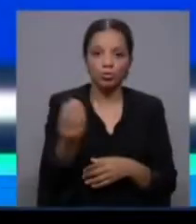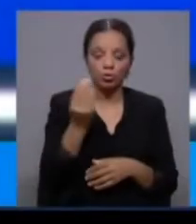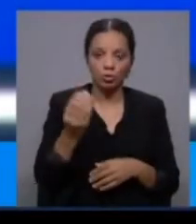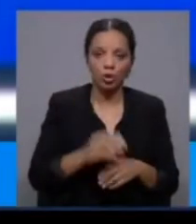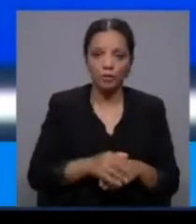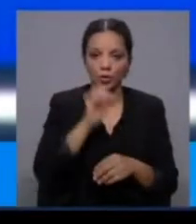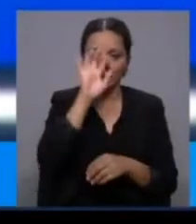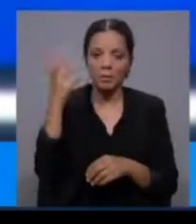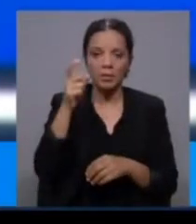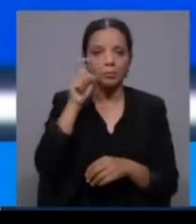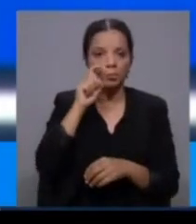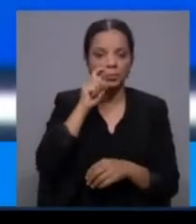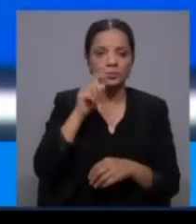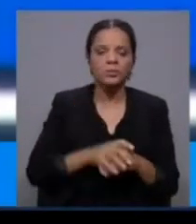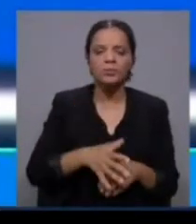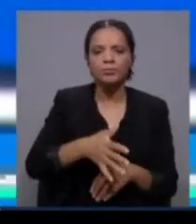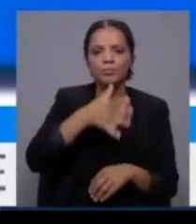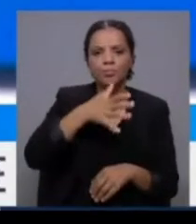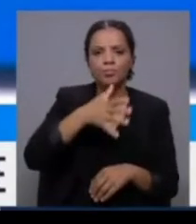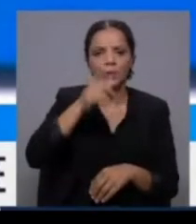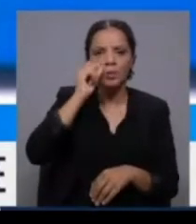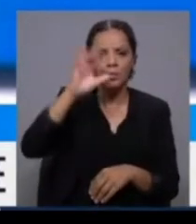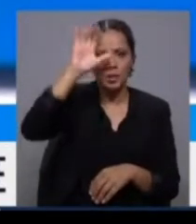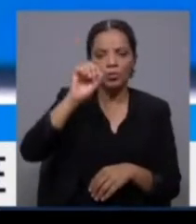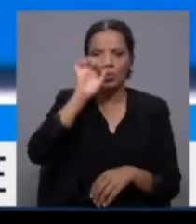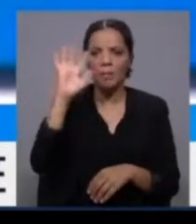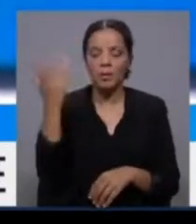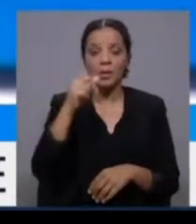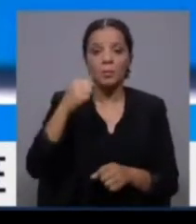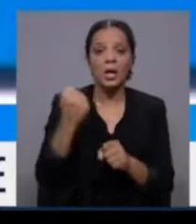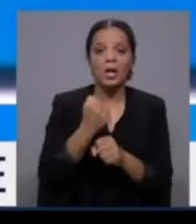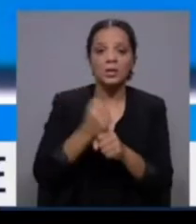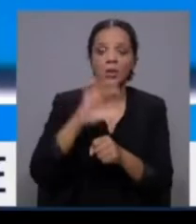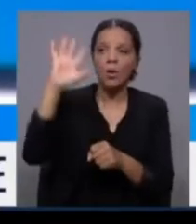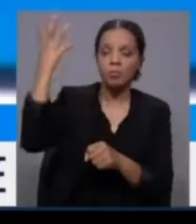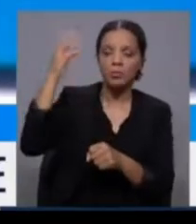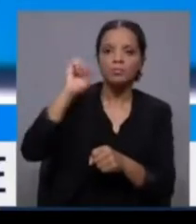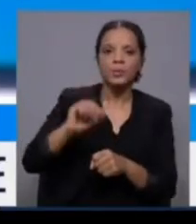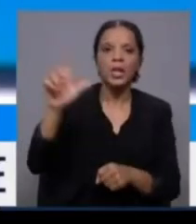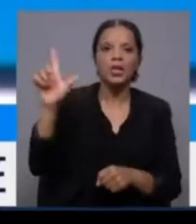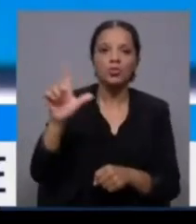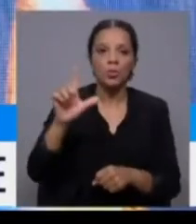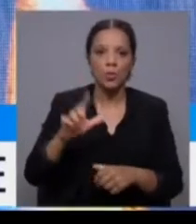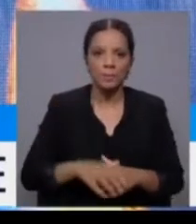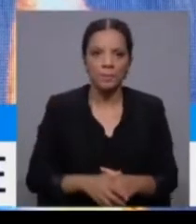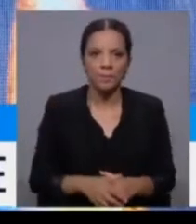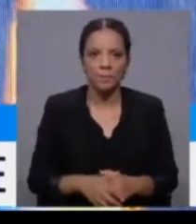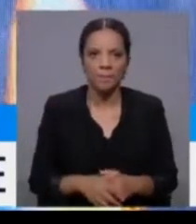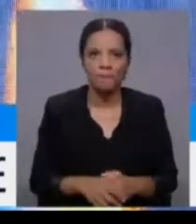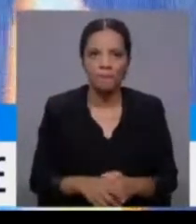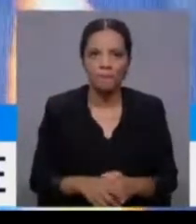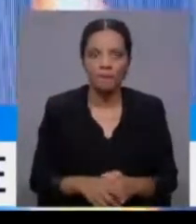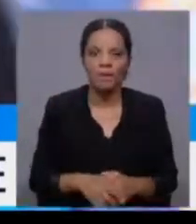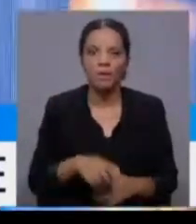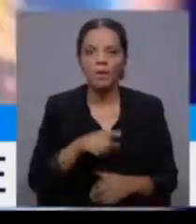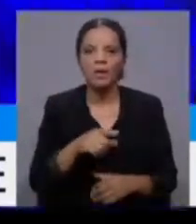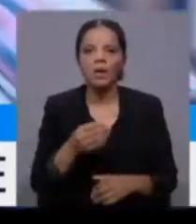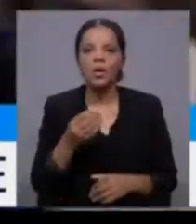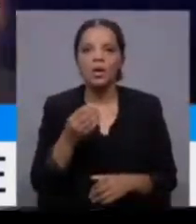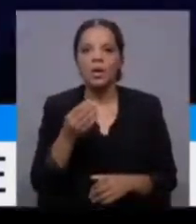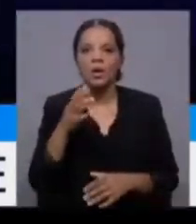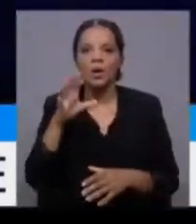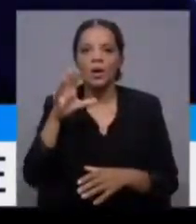Os ambientalistas interrompeu o discurso do ministro do Ambiente e da Ação Climática em Lisboa. Eles comem tudo e não deixam